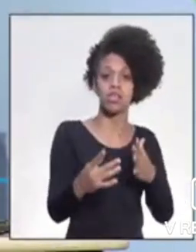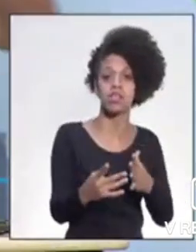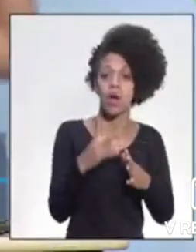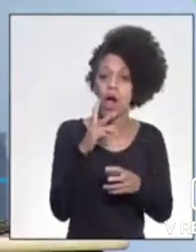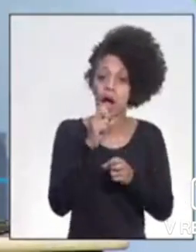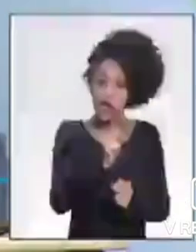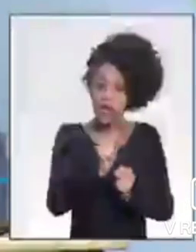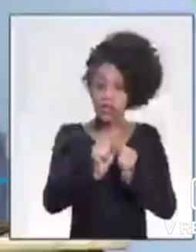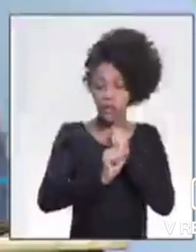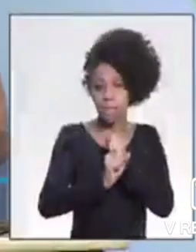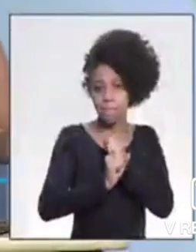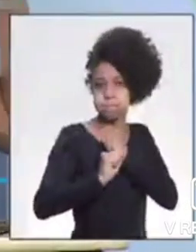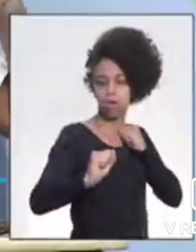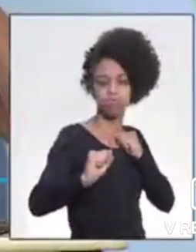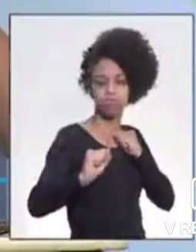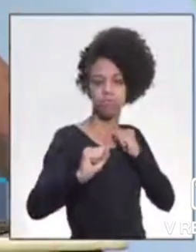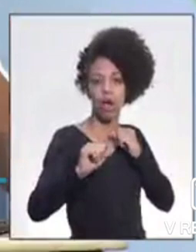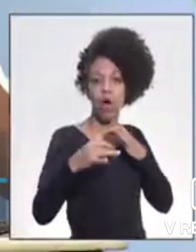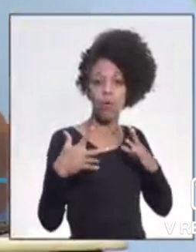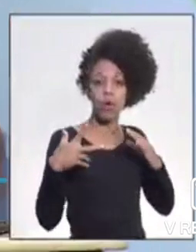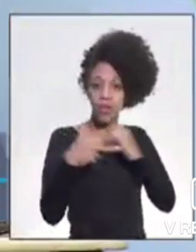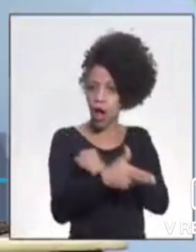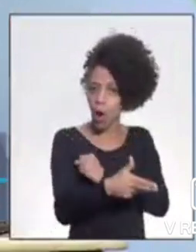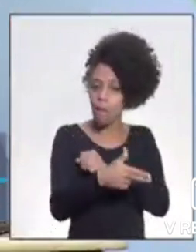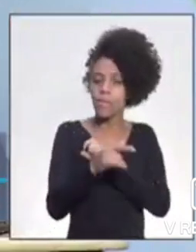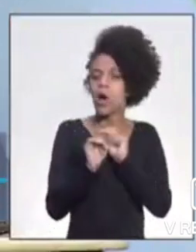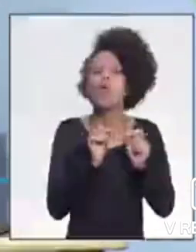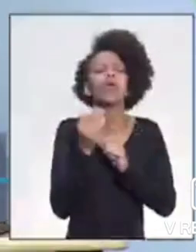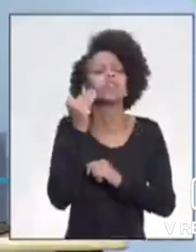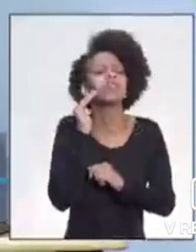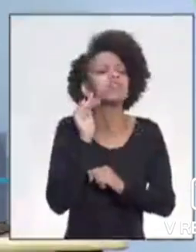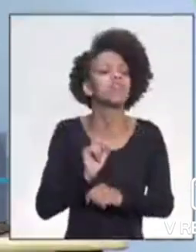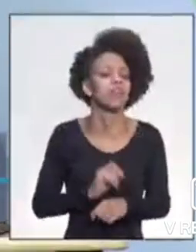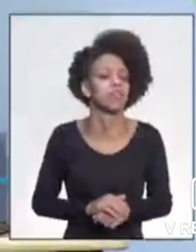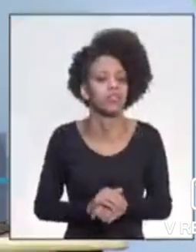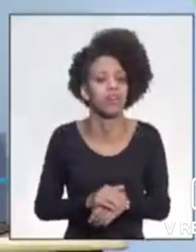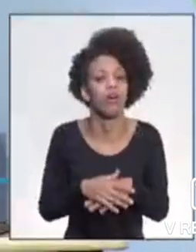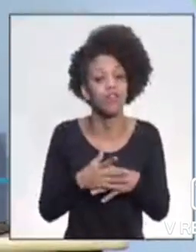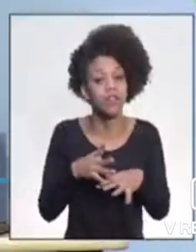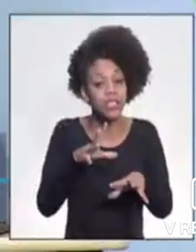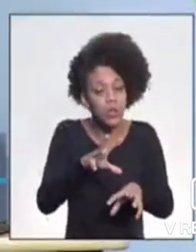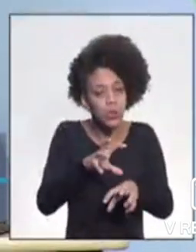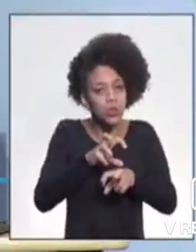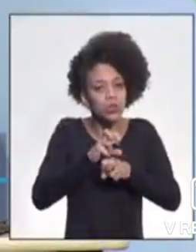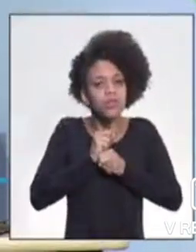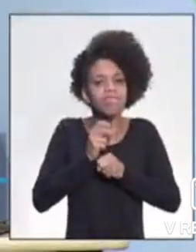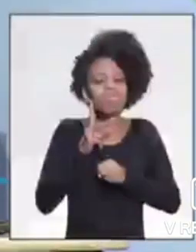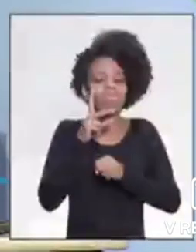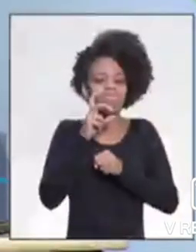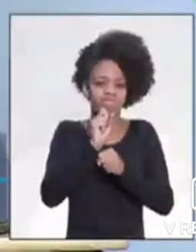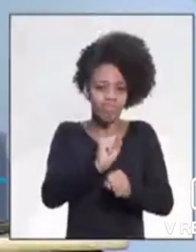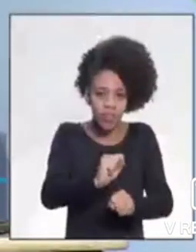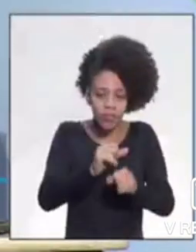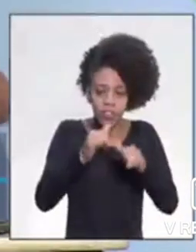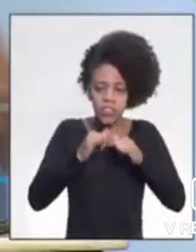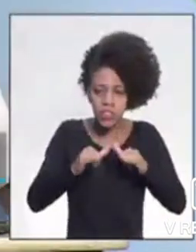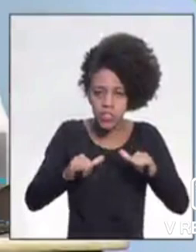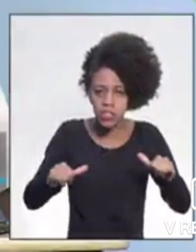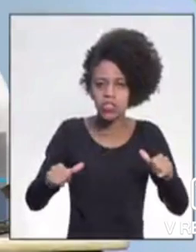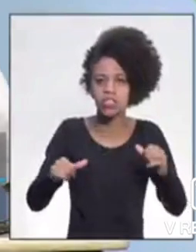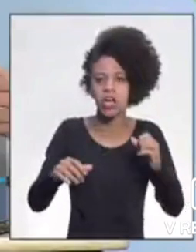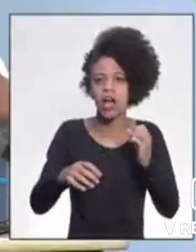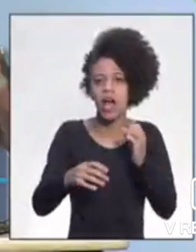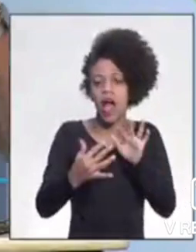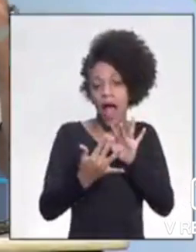energia até que a corda rompe. Quando a corda romper, o que você entende por isso? Você absorveu energia, a ligação foi